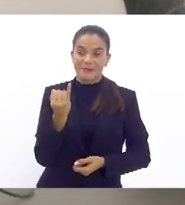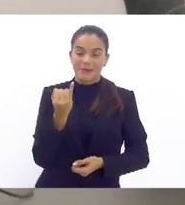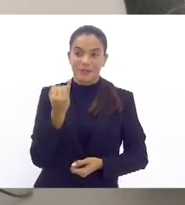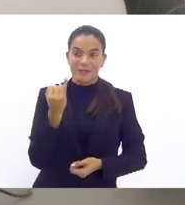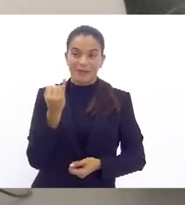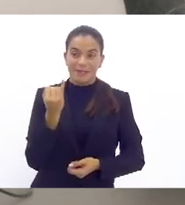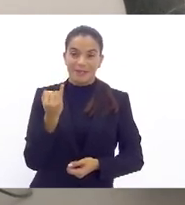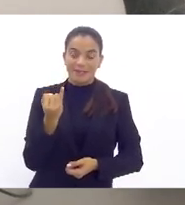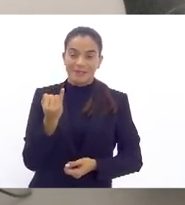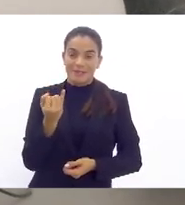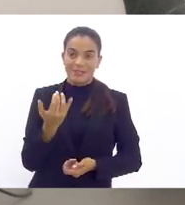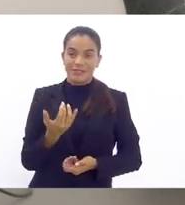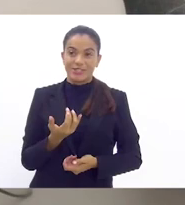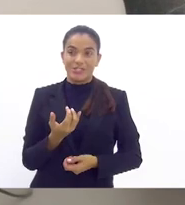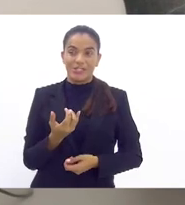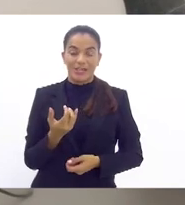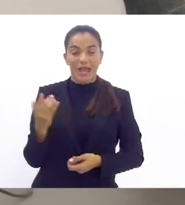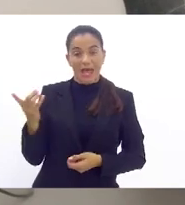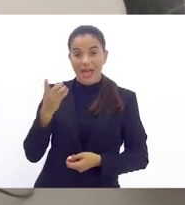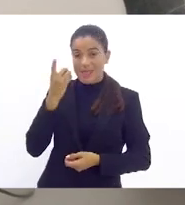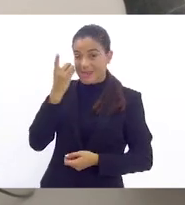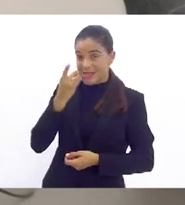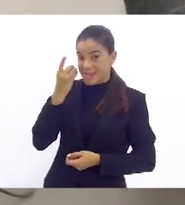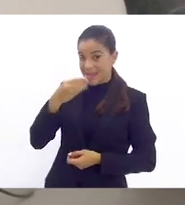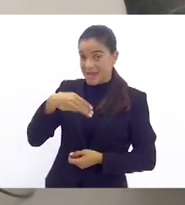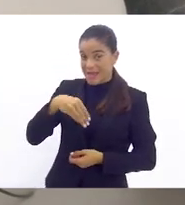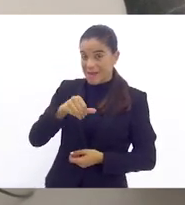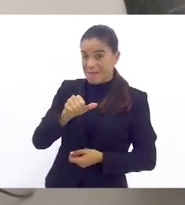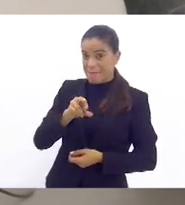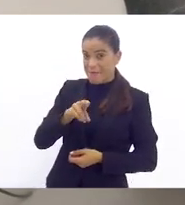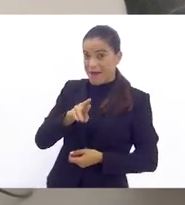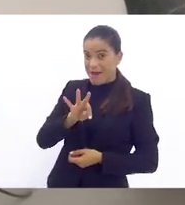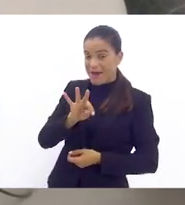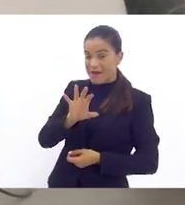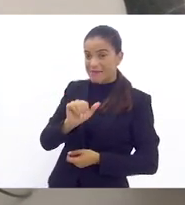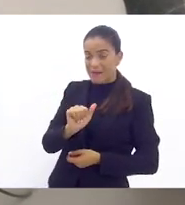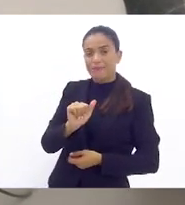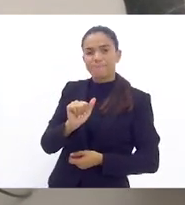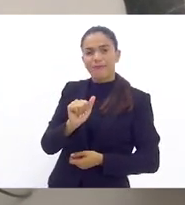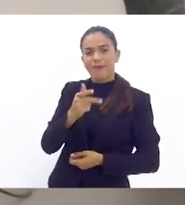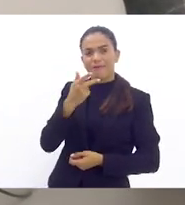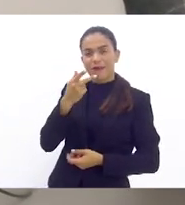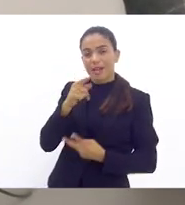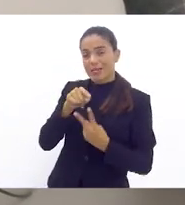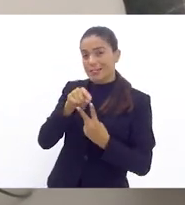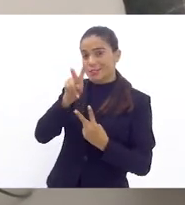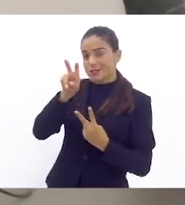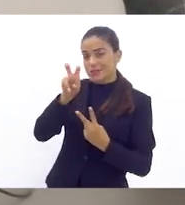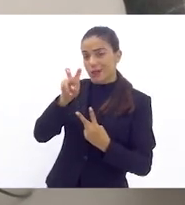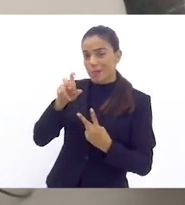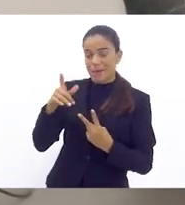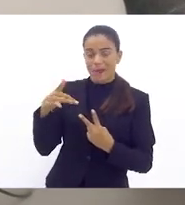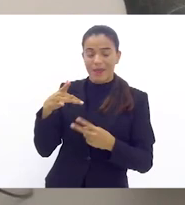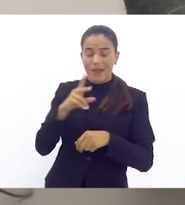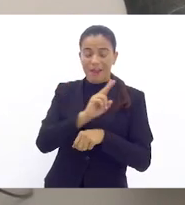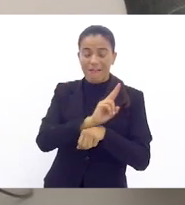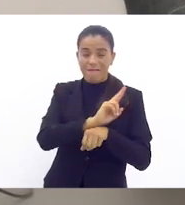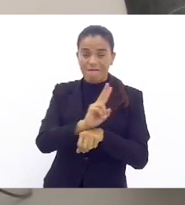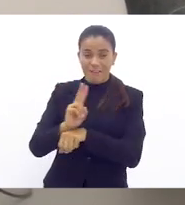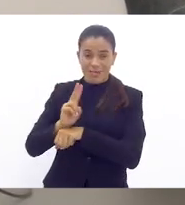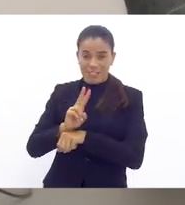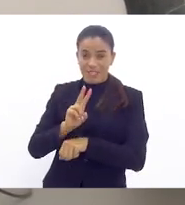ora, a deputada Marta Rocha cita a vigilância sanitária, não